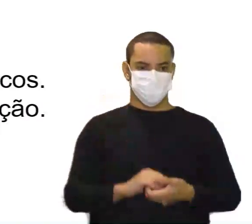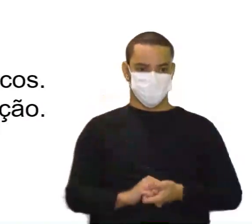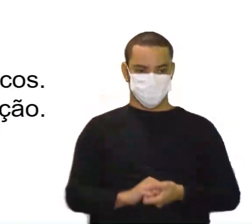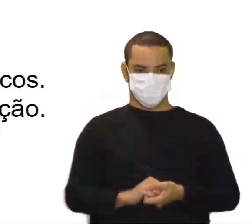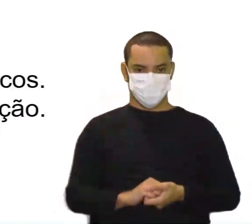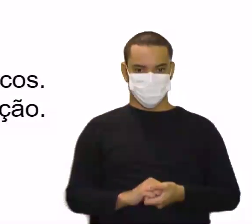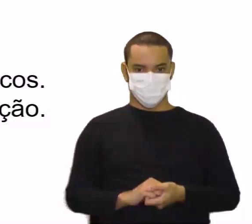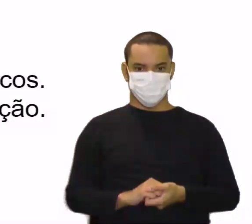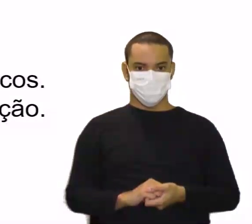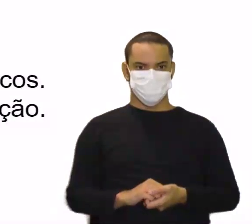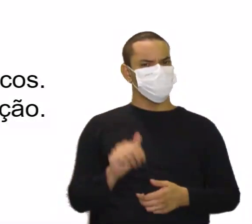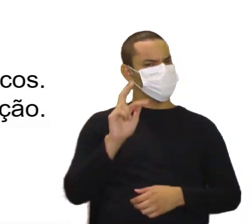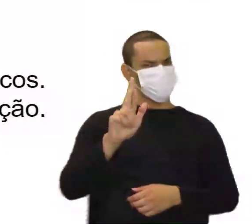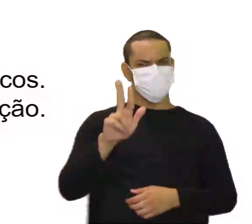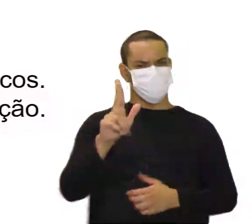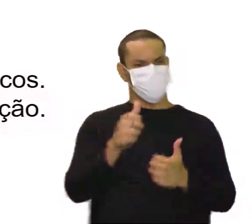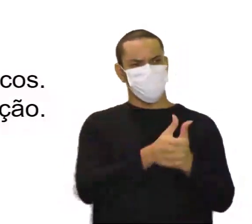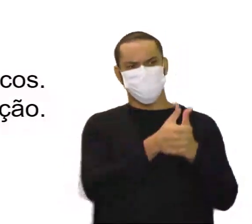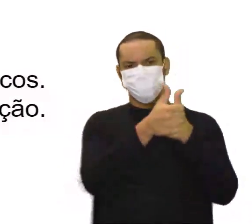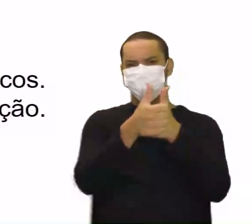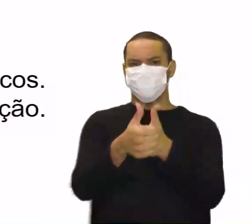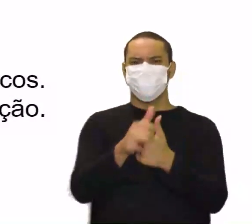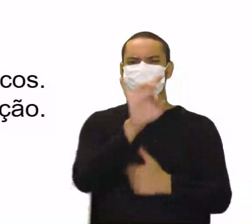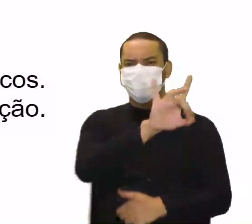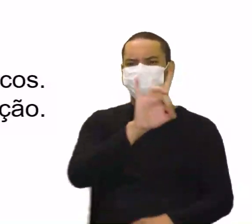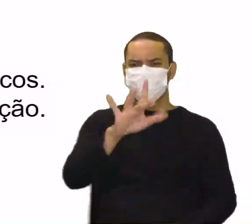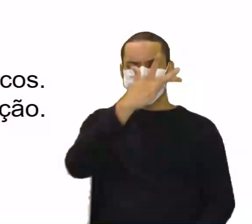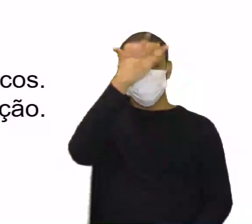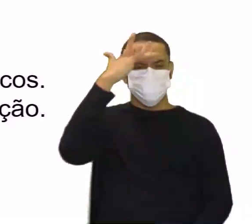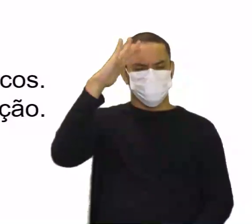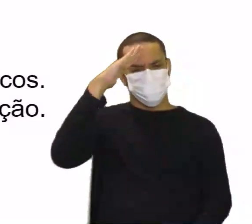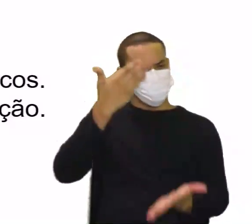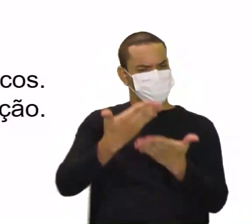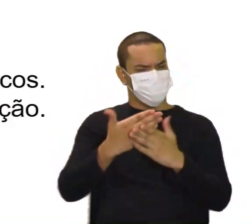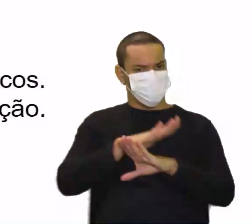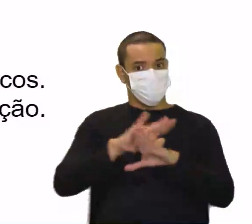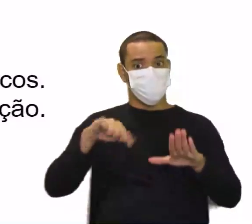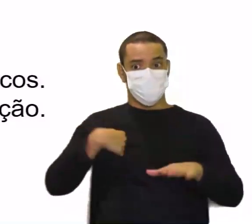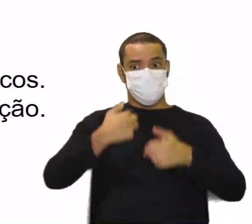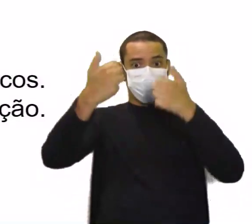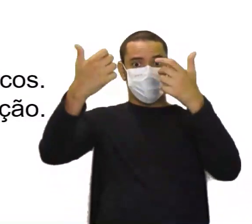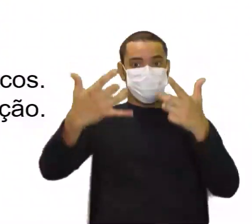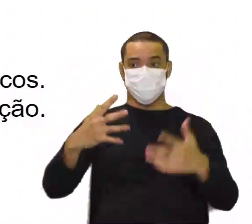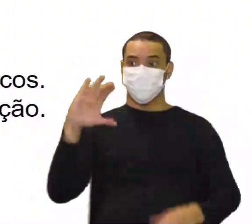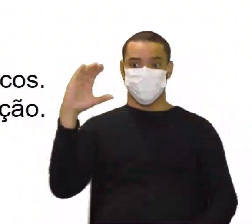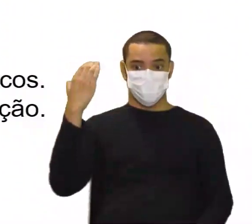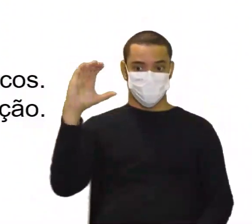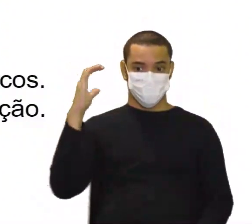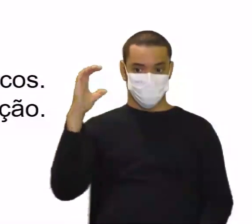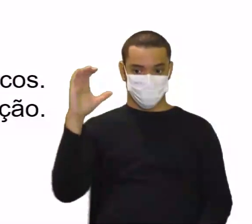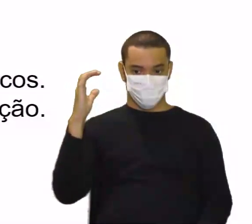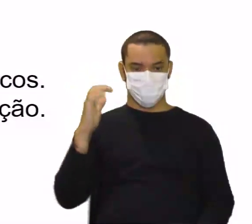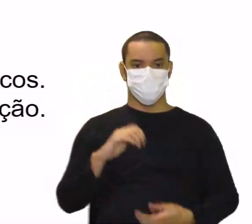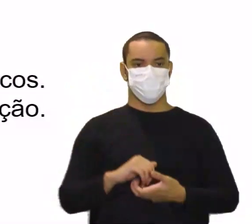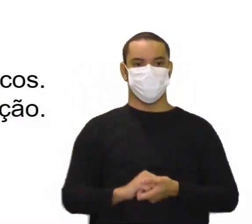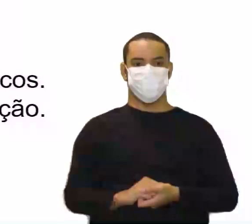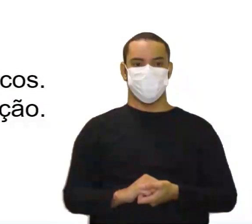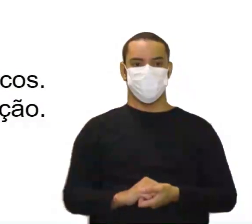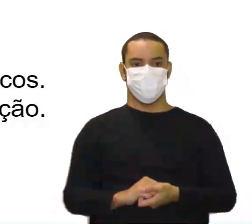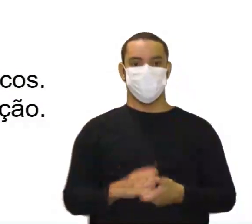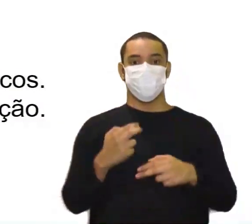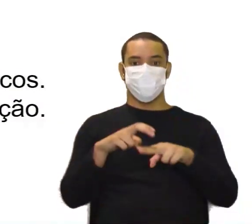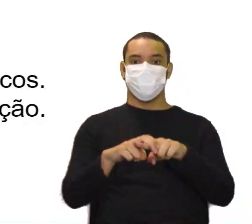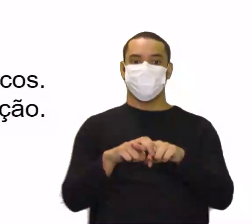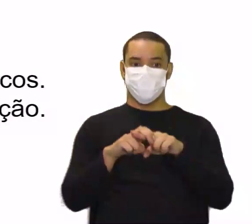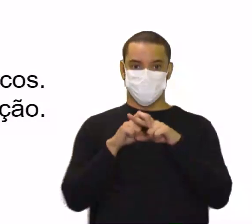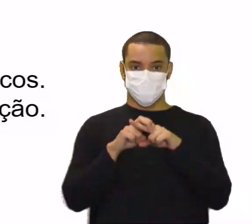gente, não é para levar aqui ao pé da letra, cada um tem sua crença, a gente está falando de ciência. Então, o aspecto a ser ressaltado em